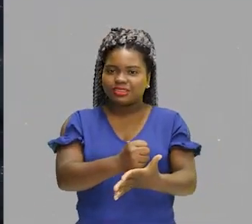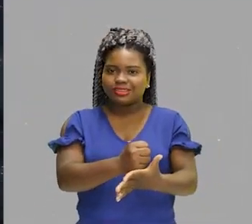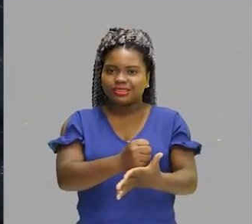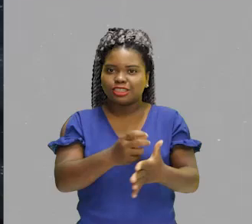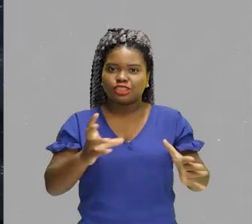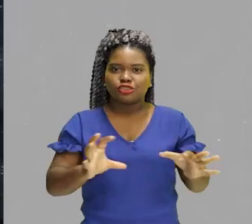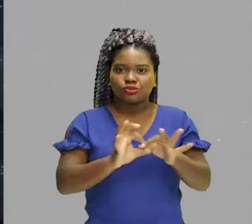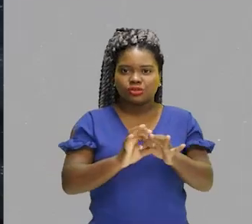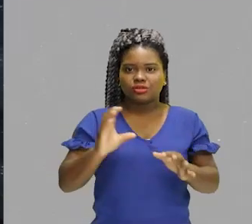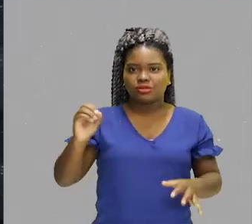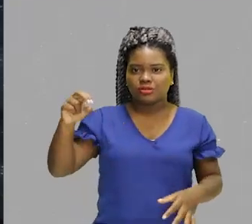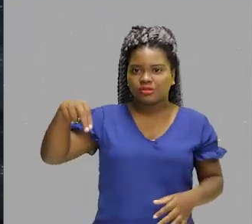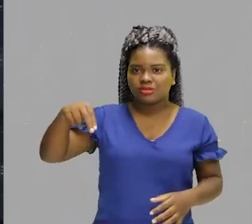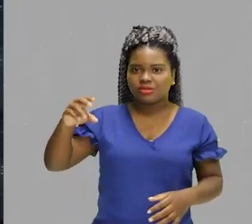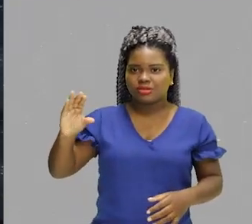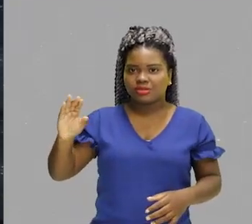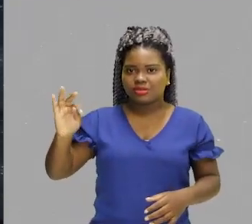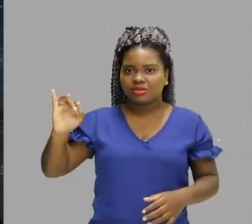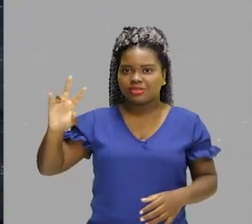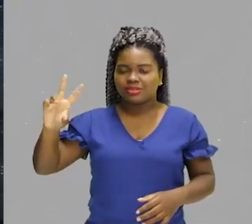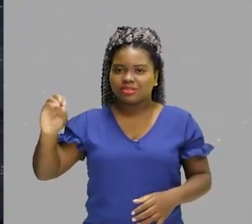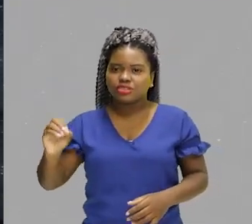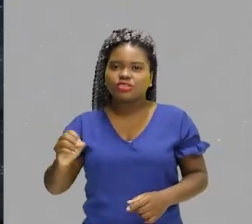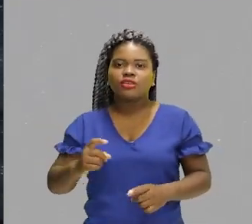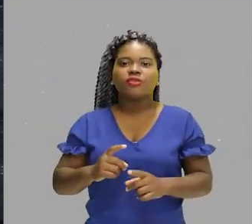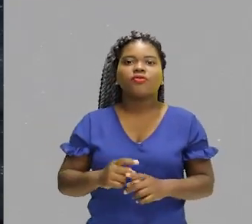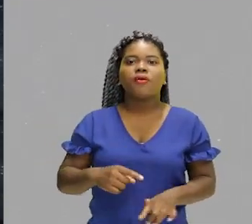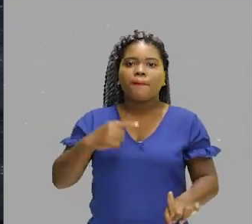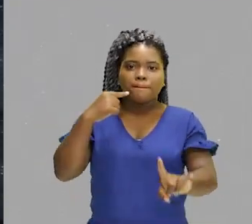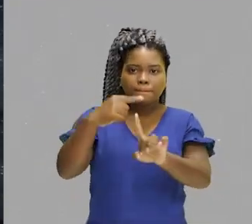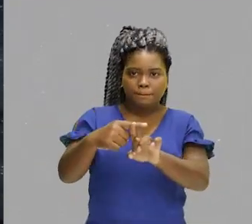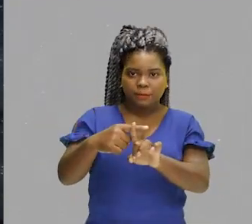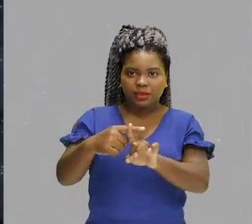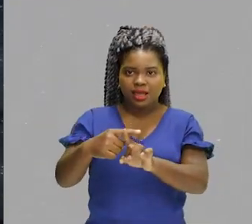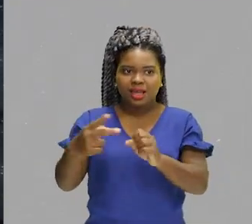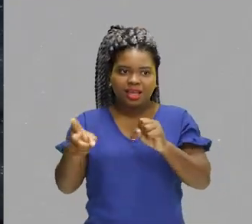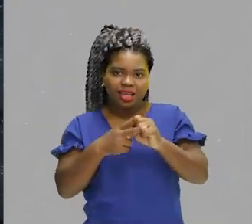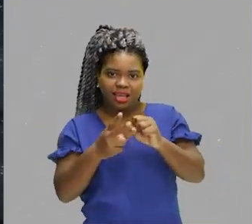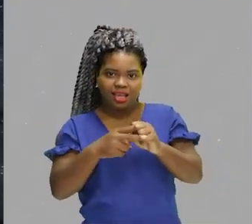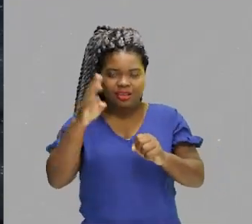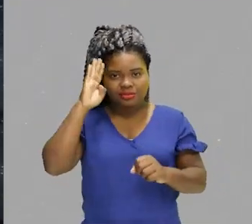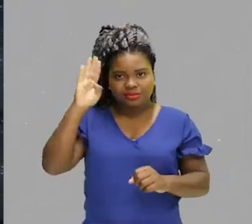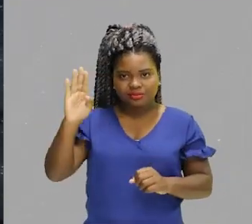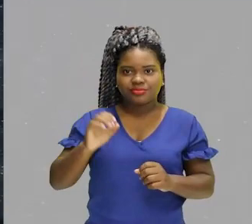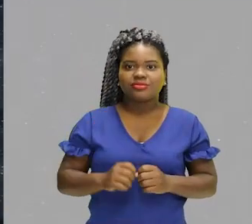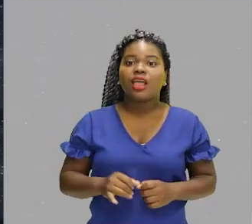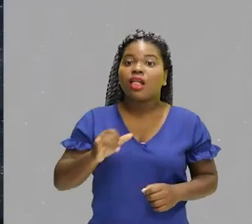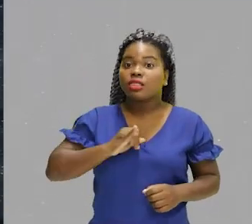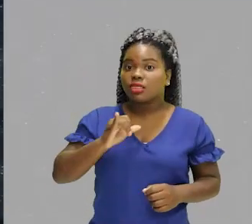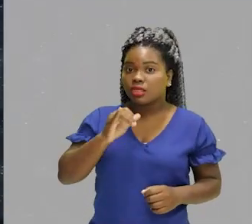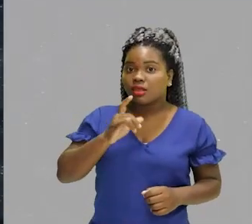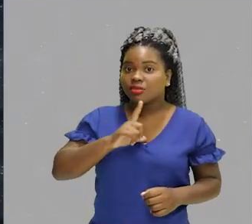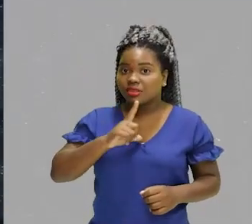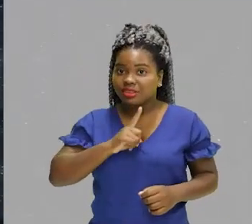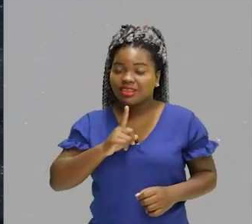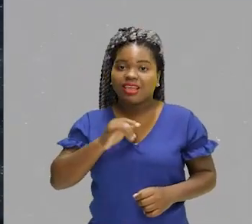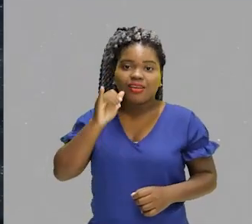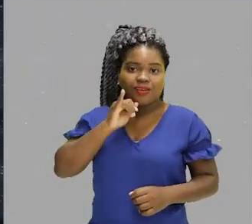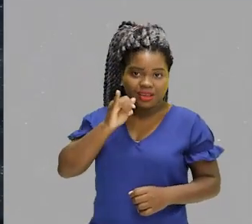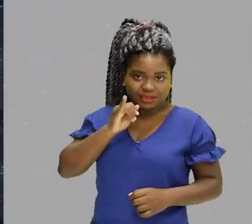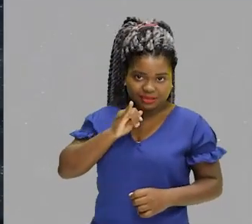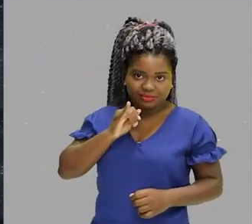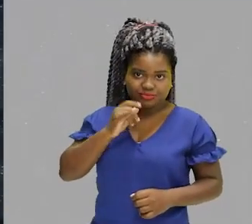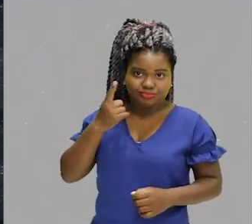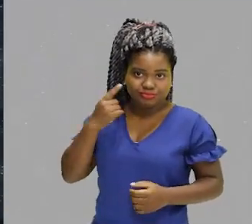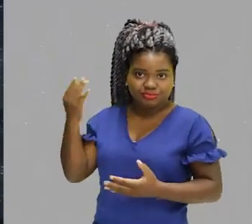verbo principal. Eu tenho aqui 2 exemplos onde todos dois solicitam esse conectivo. El niño